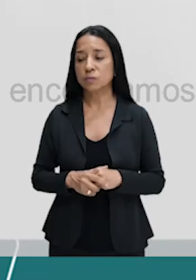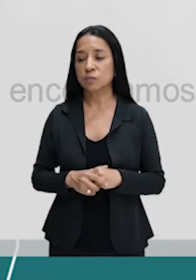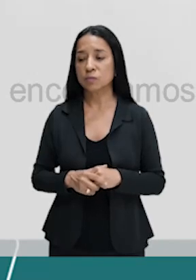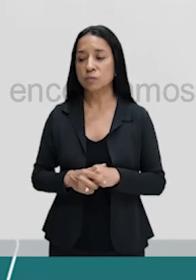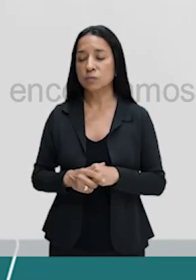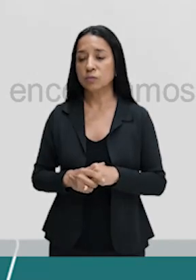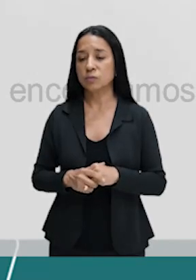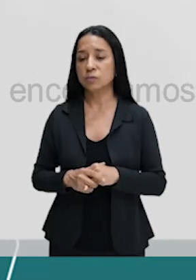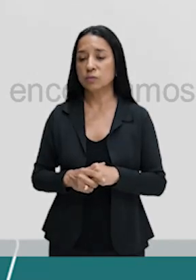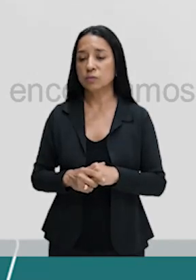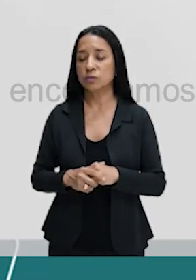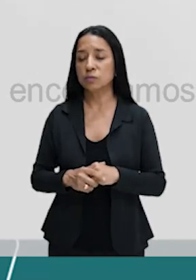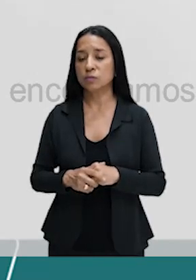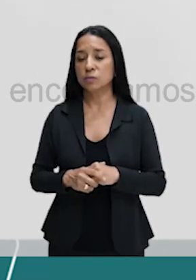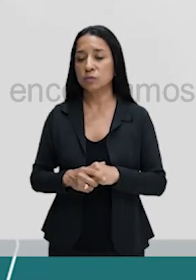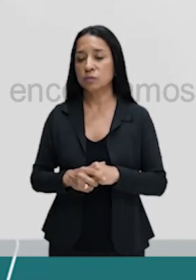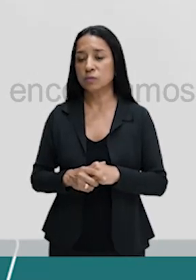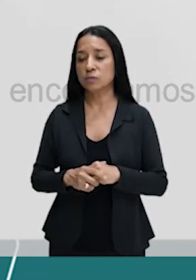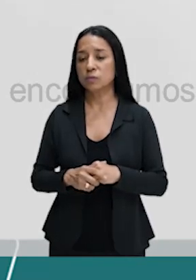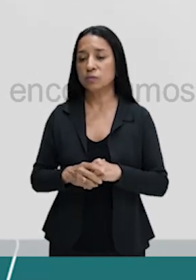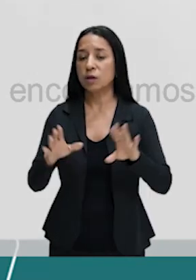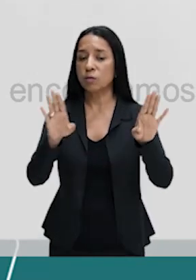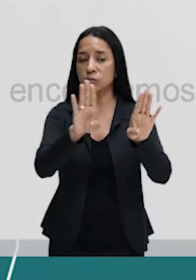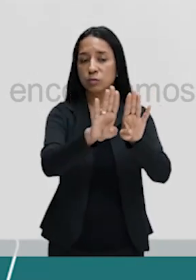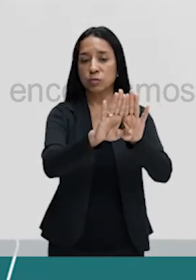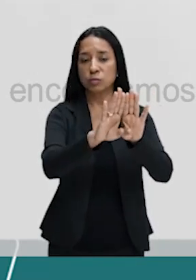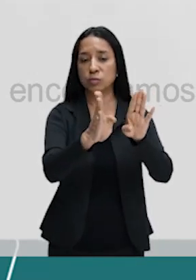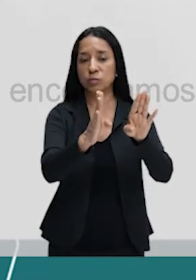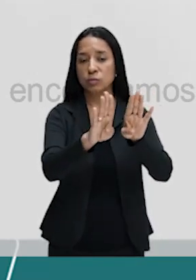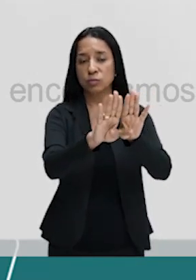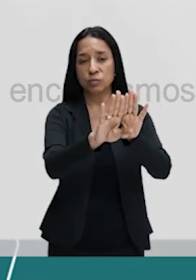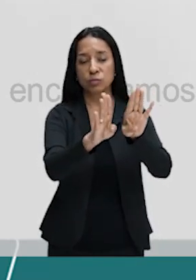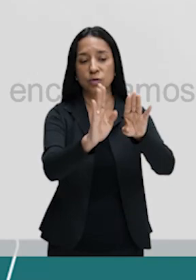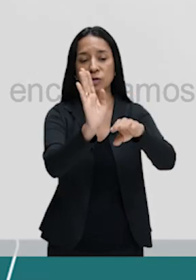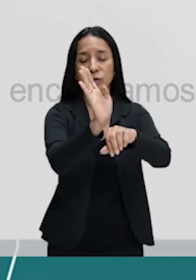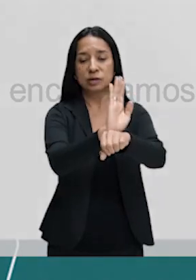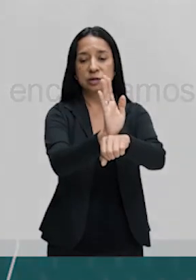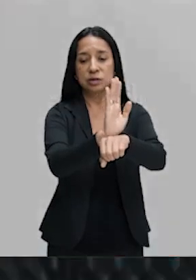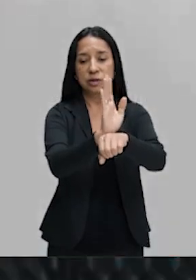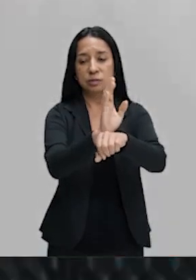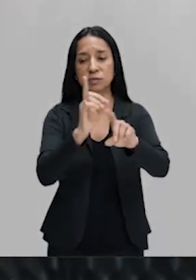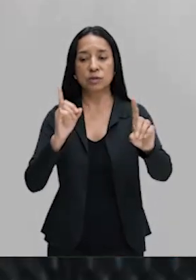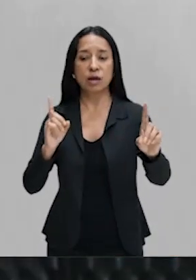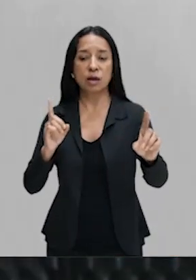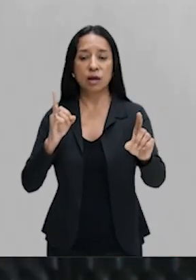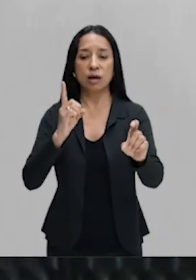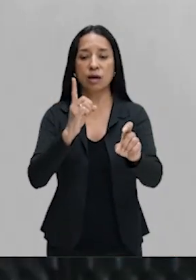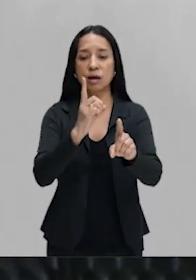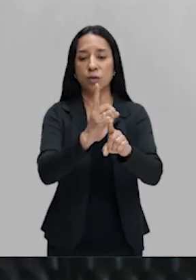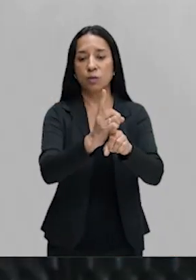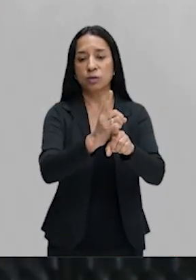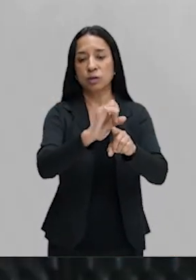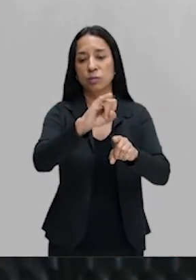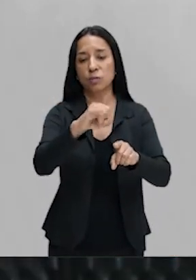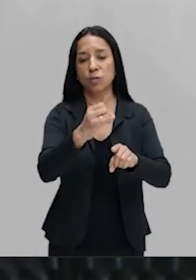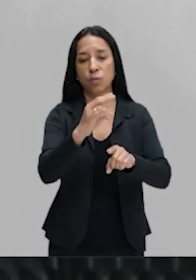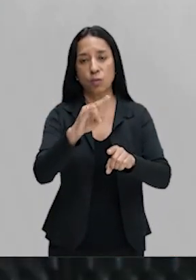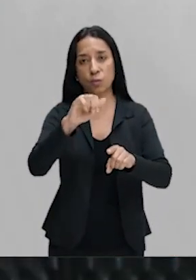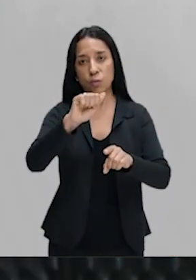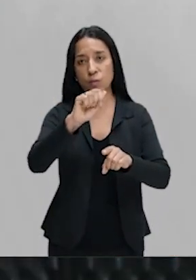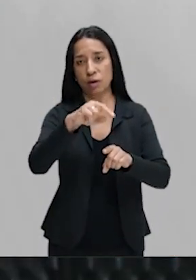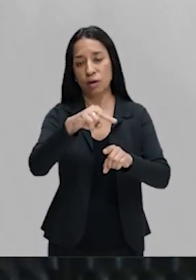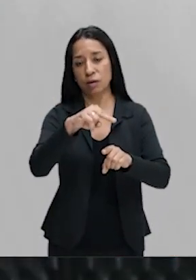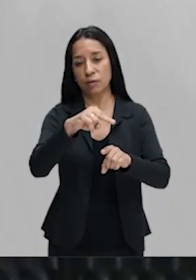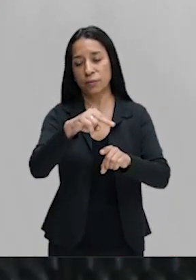en frente del cine. Então, nós nos encontramos com Juan às 8 horas, em frente ao